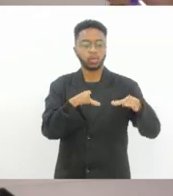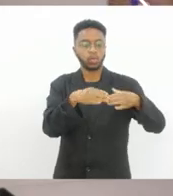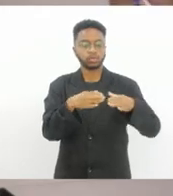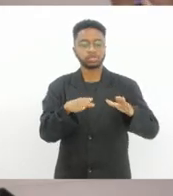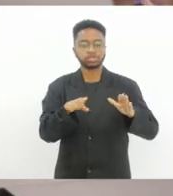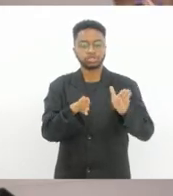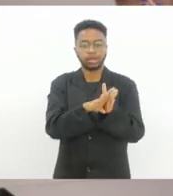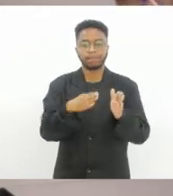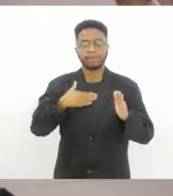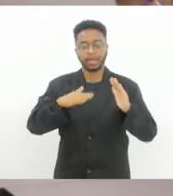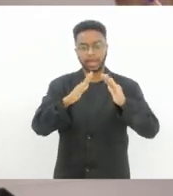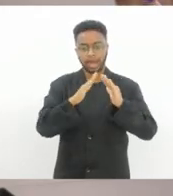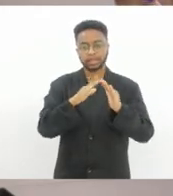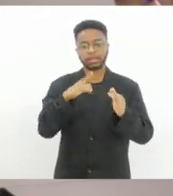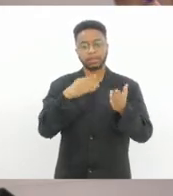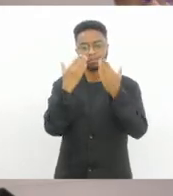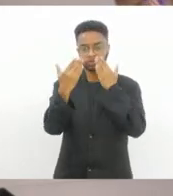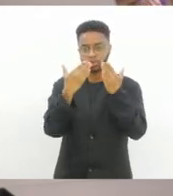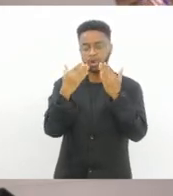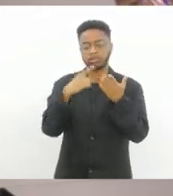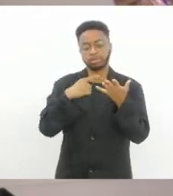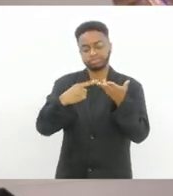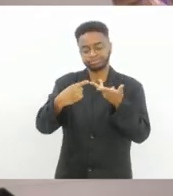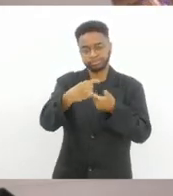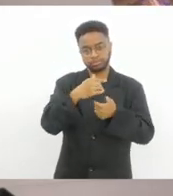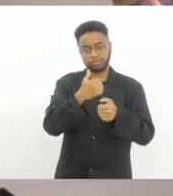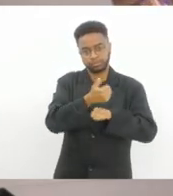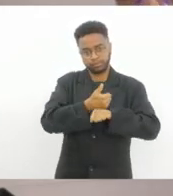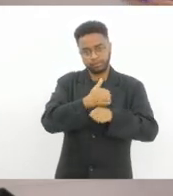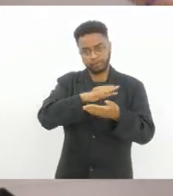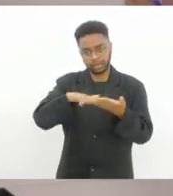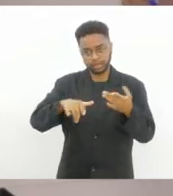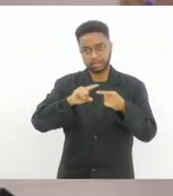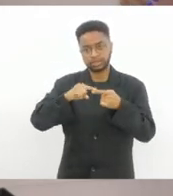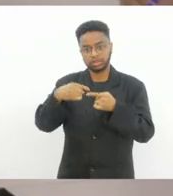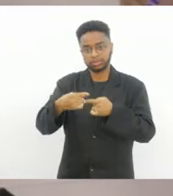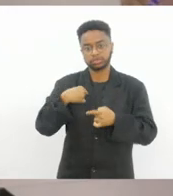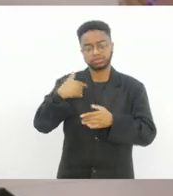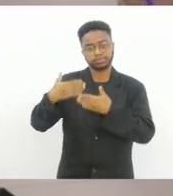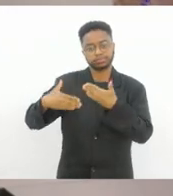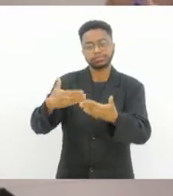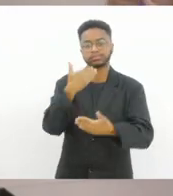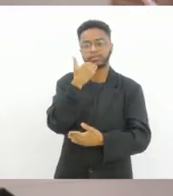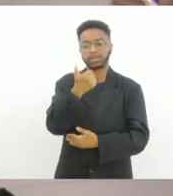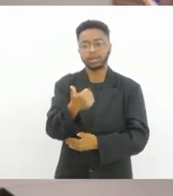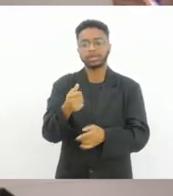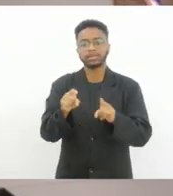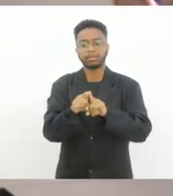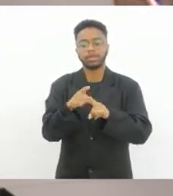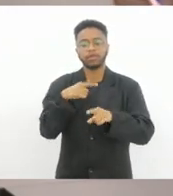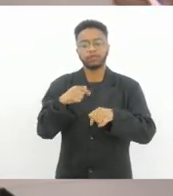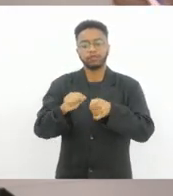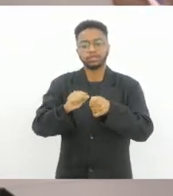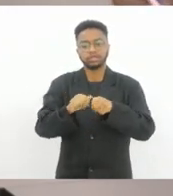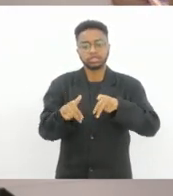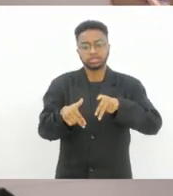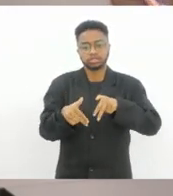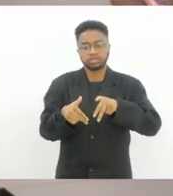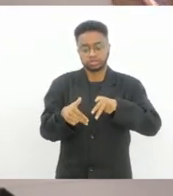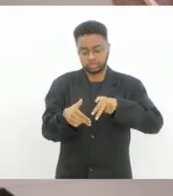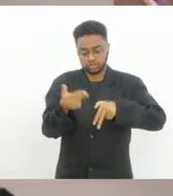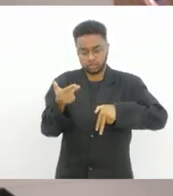o psicólogo, com tudo. E ali eu fui me reerguendo. E eu já tinha feito uma cirurgia na perna, e